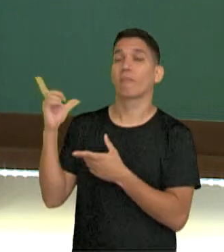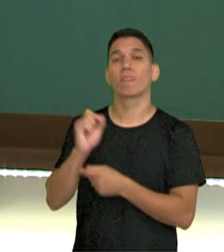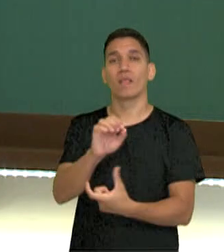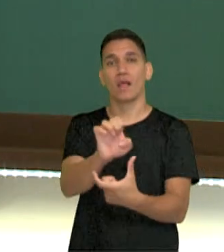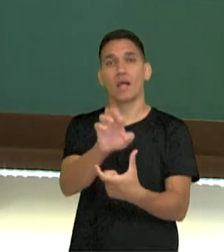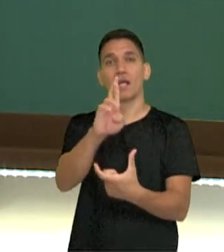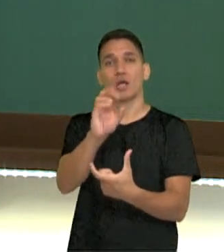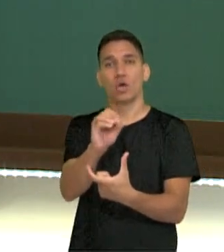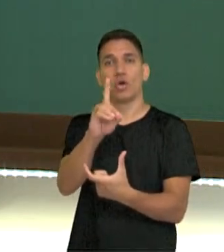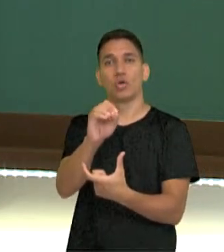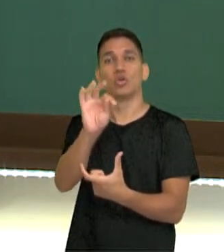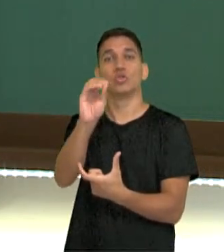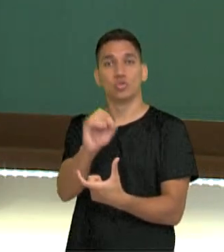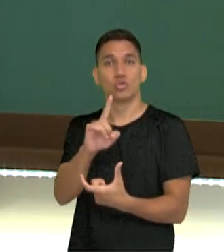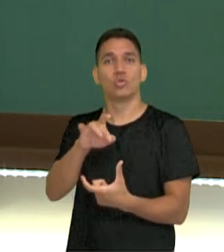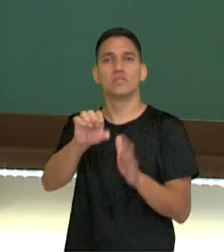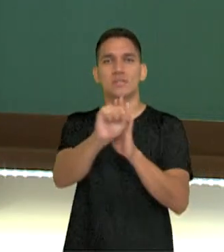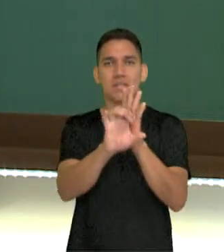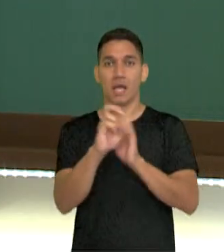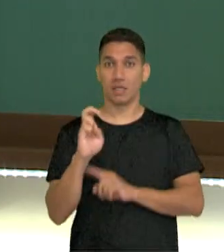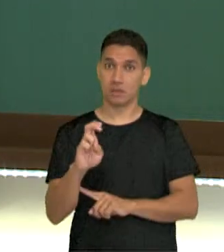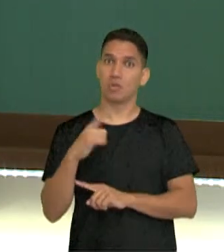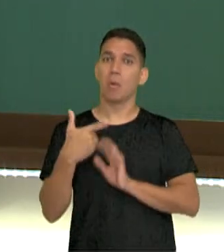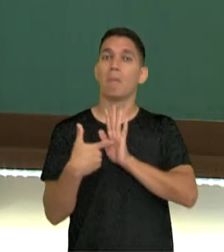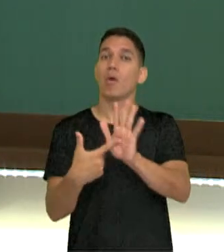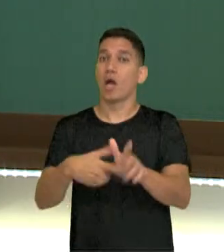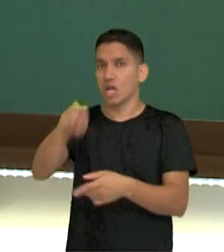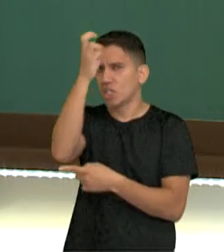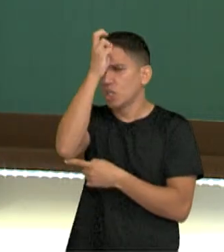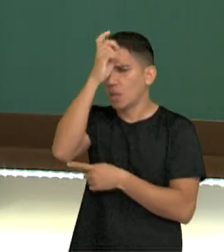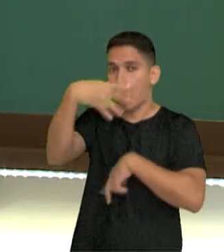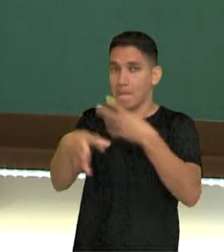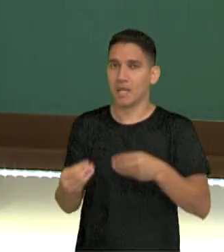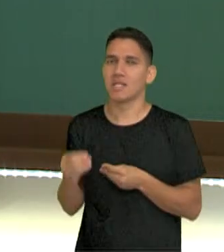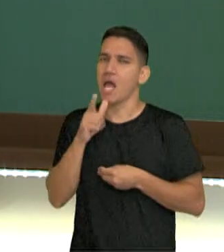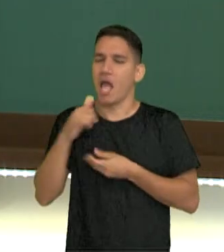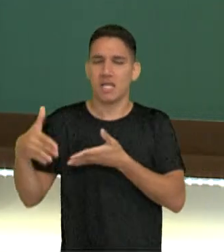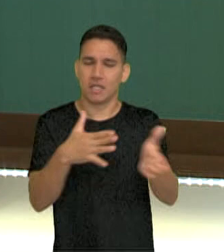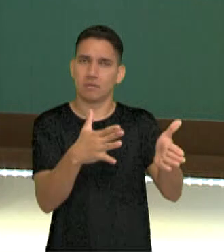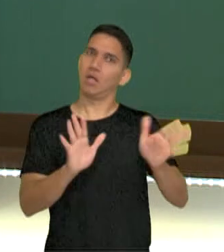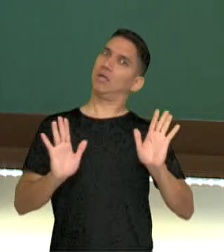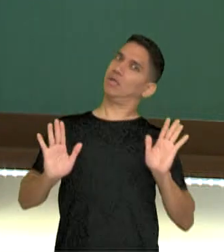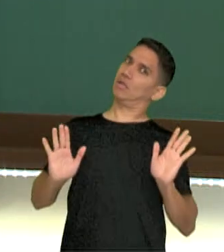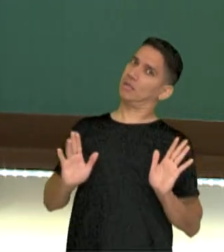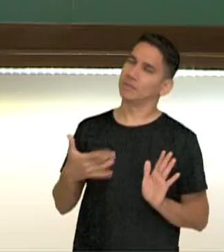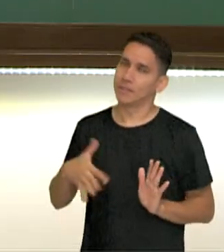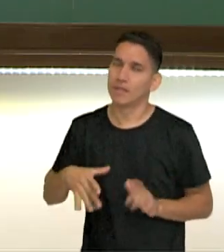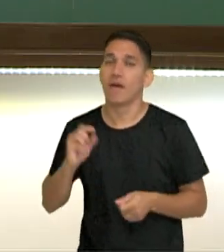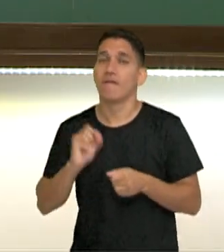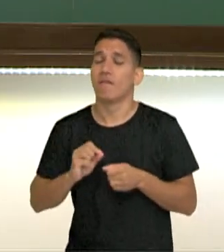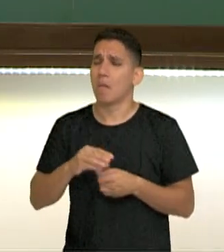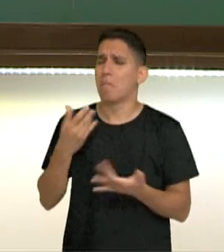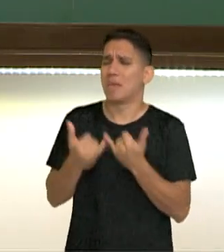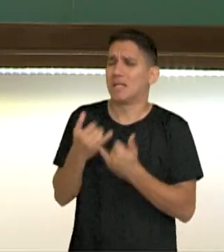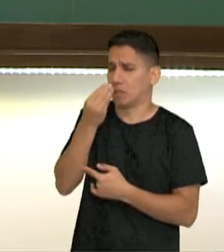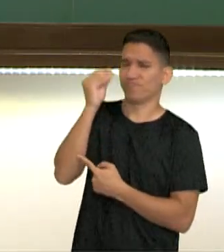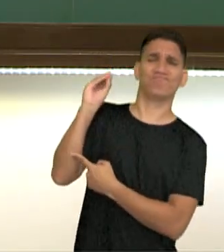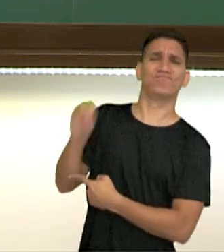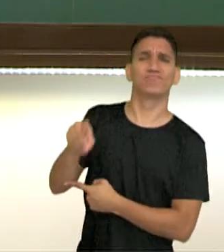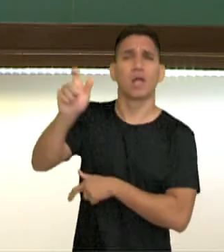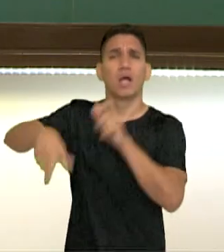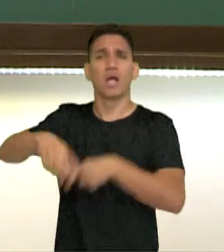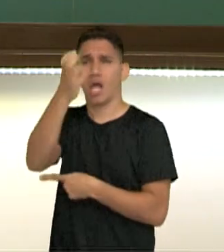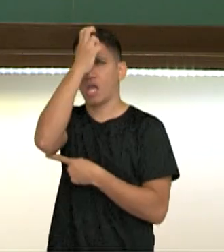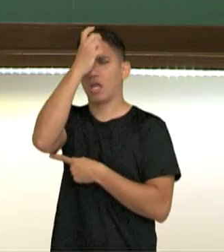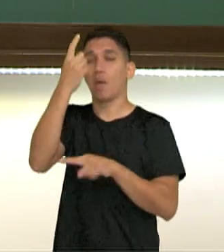Heródoto, no século V, disse, o Egito é um presente do rio Nilo. Opa, se precipitou. E ainda por cima subestimou os egípcios. Por quê?